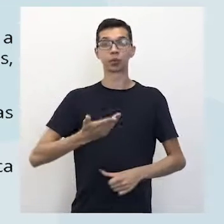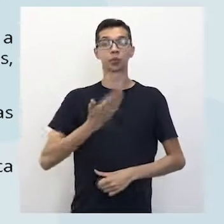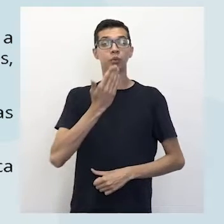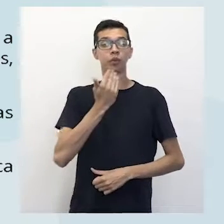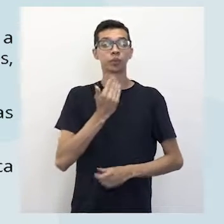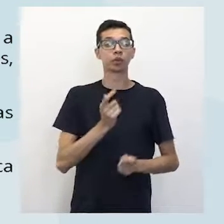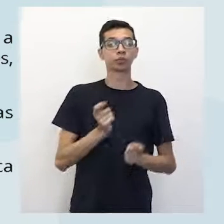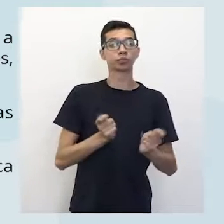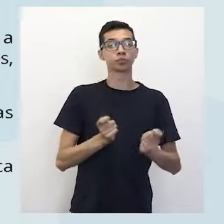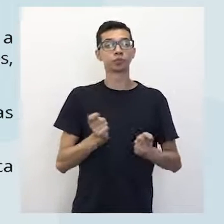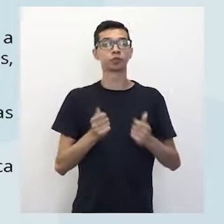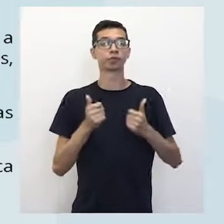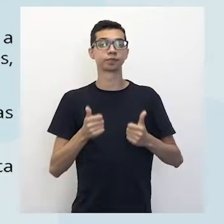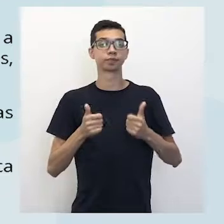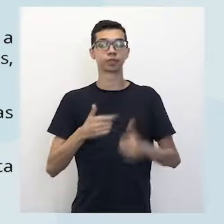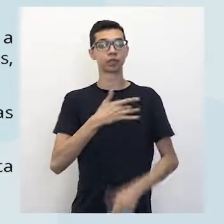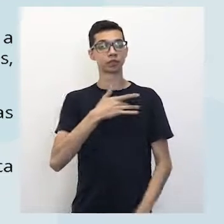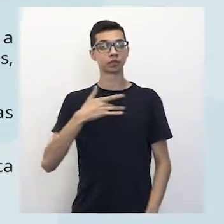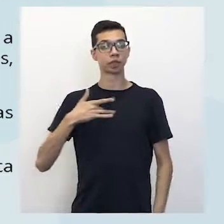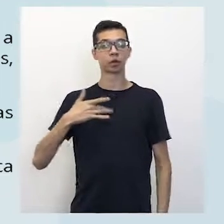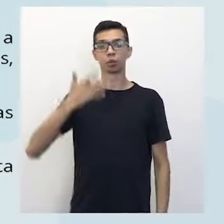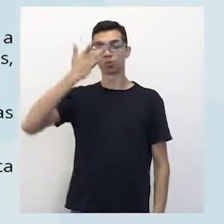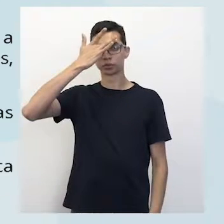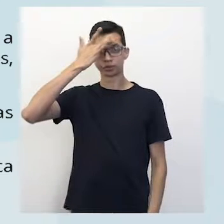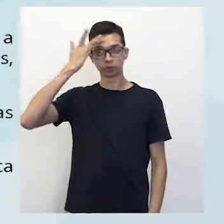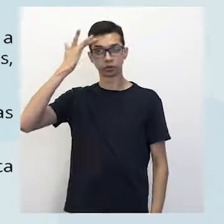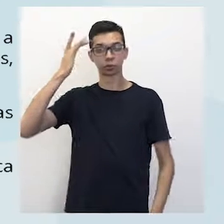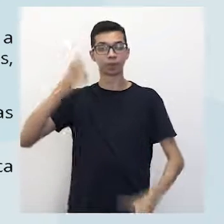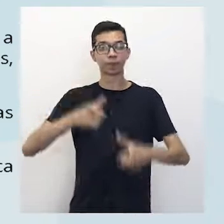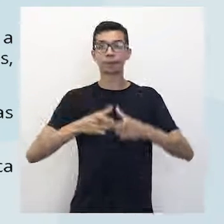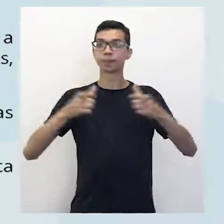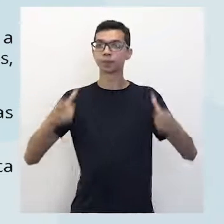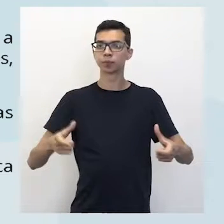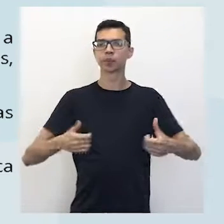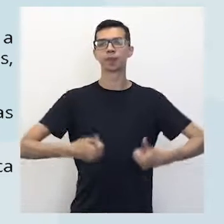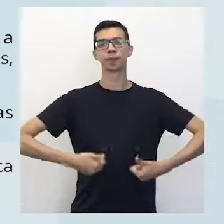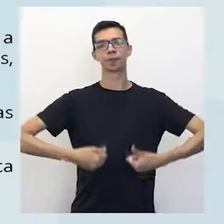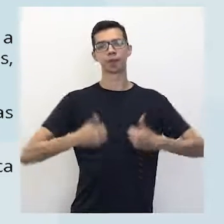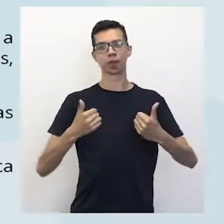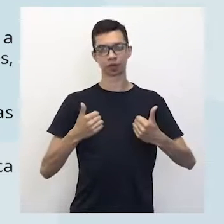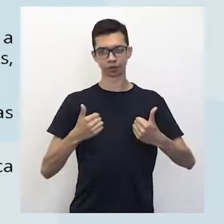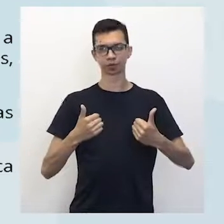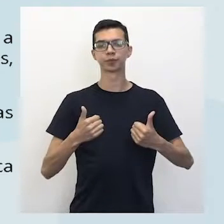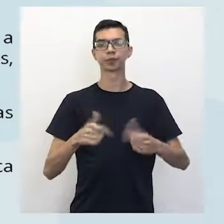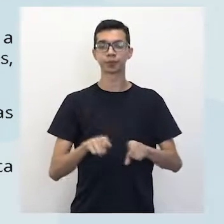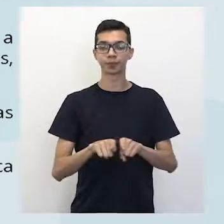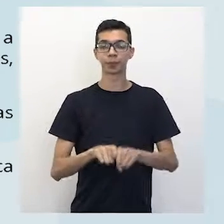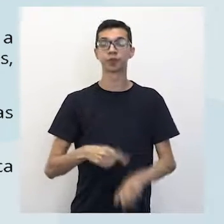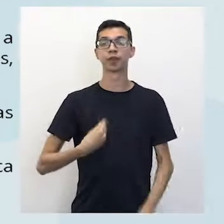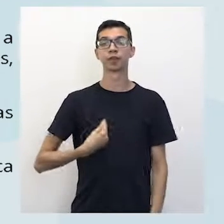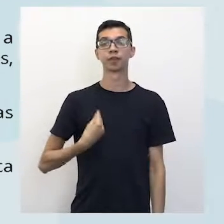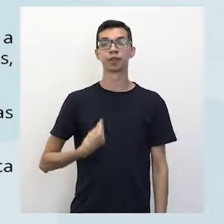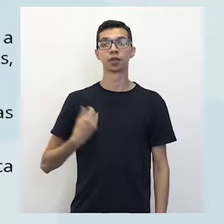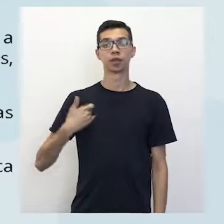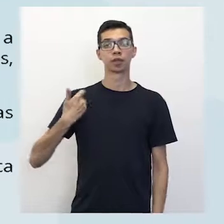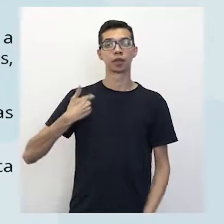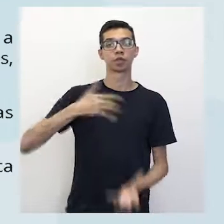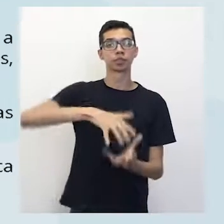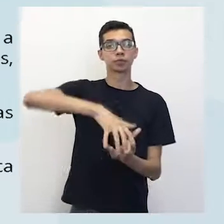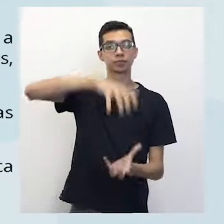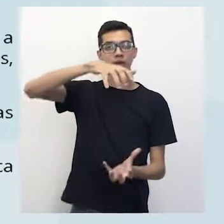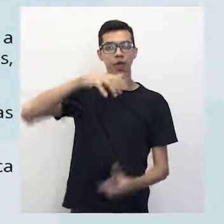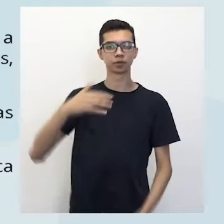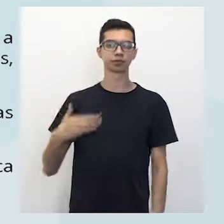balanceada, a saúde das pessoas melhorou. A expectativa de vida se estendeu, ou seja, as pessoas passaram a viver